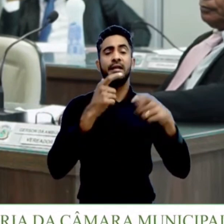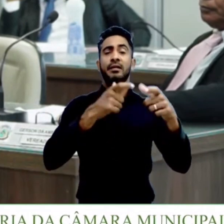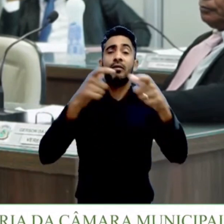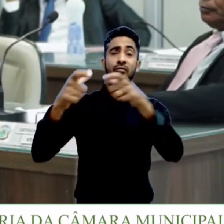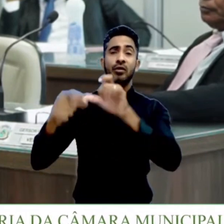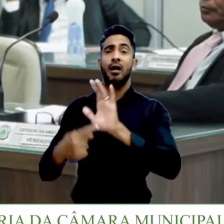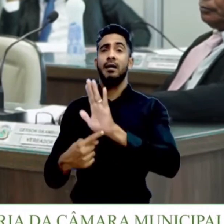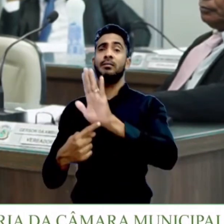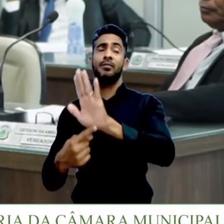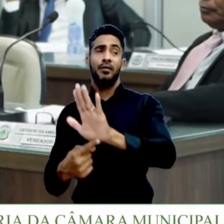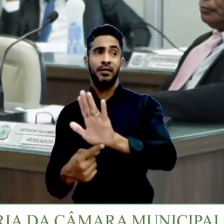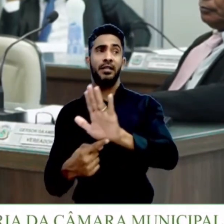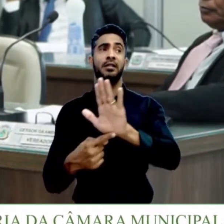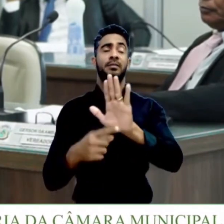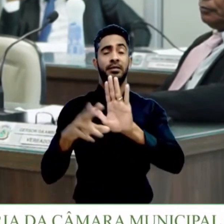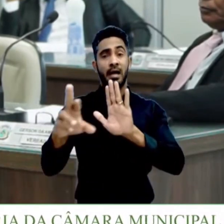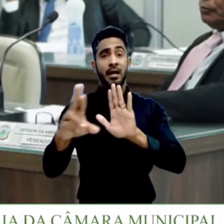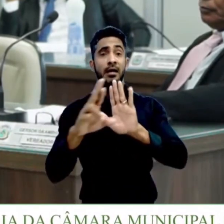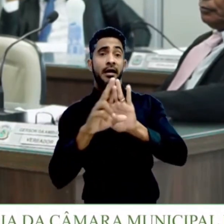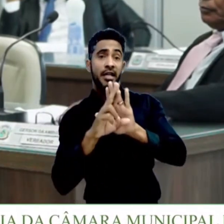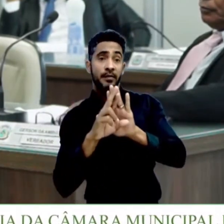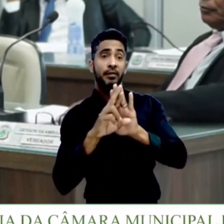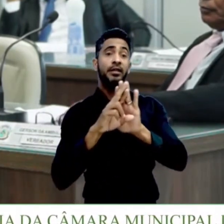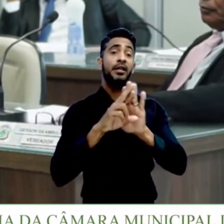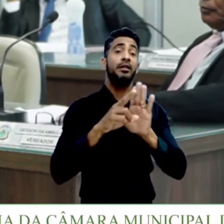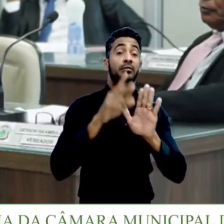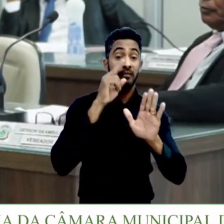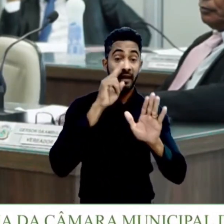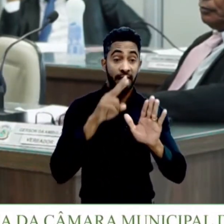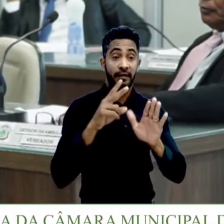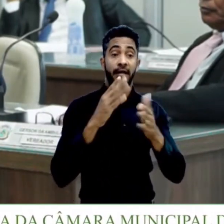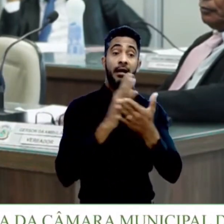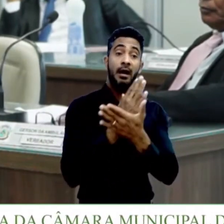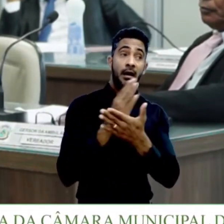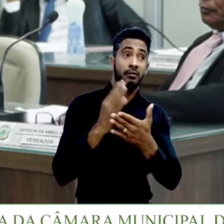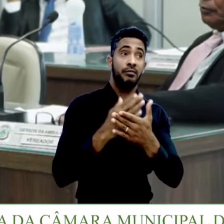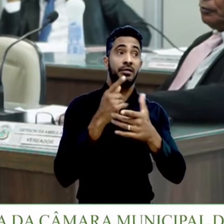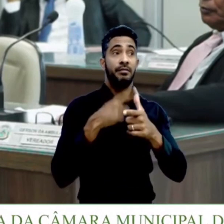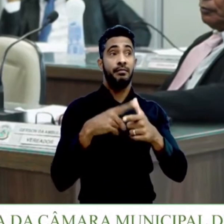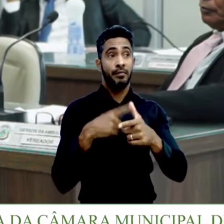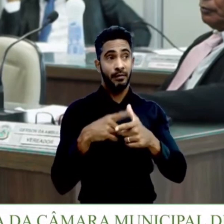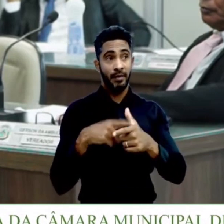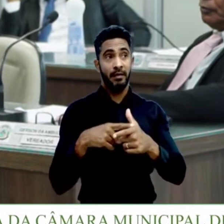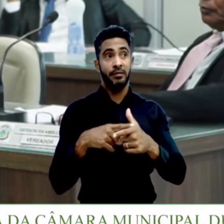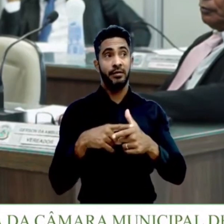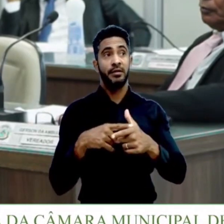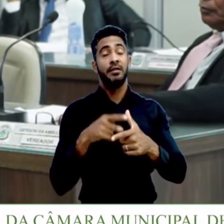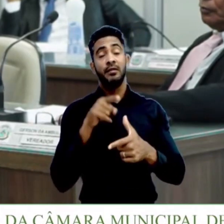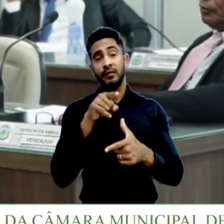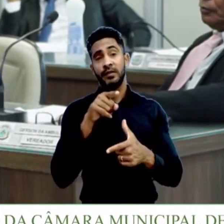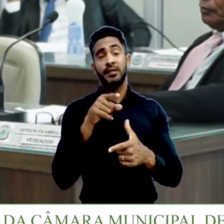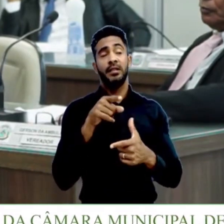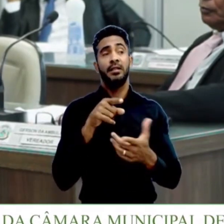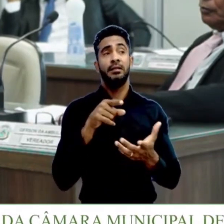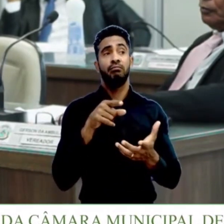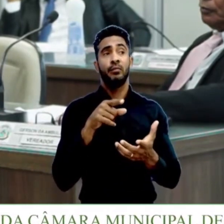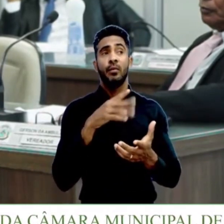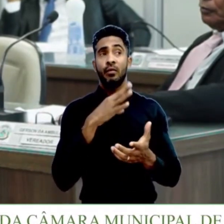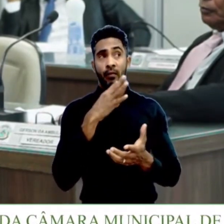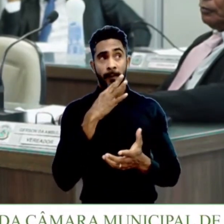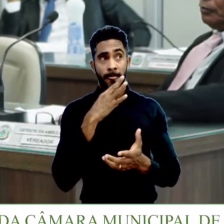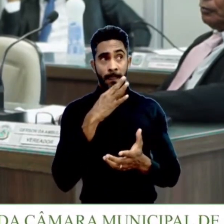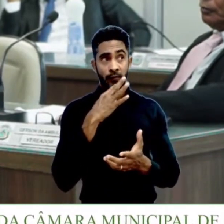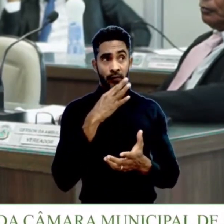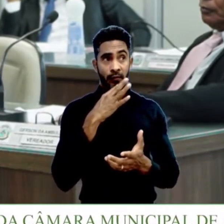lugares para estar respondendo por algumas situações. Então, fique aí, colega. Caso, né, você não